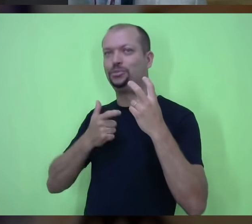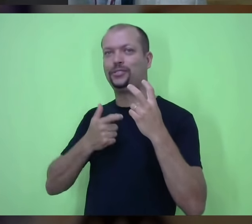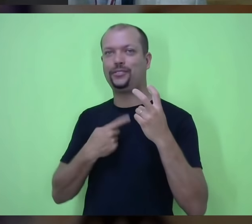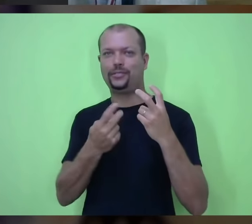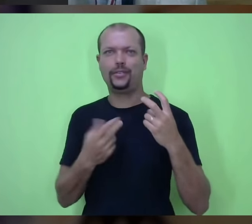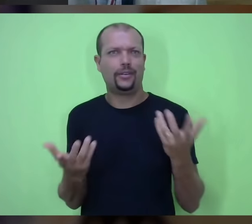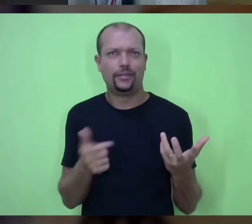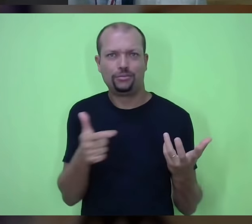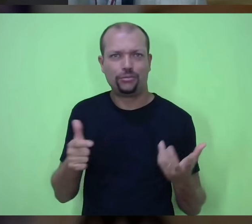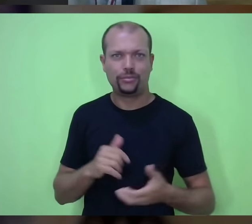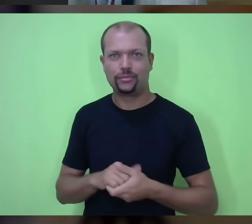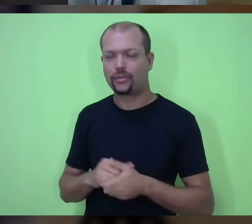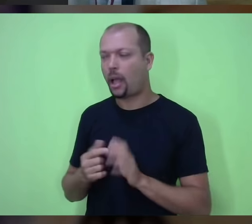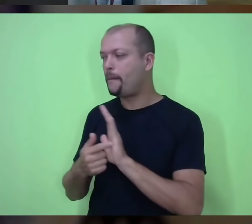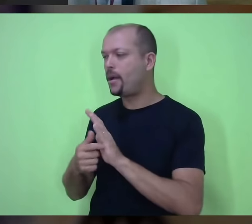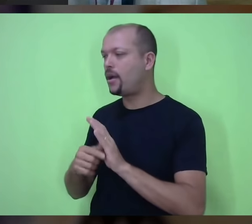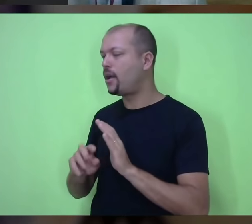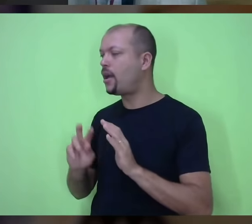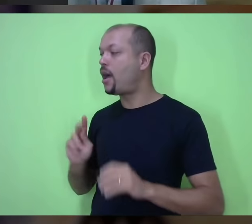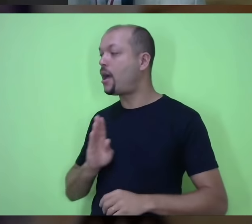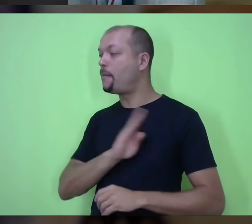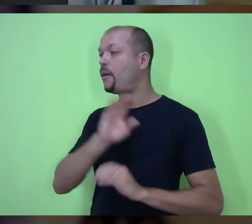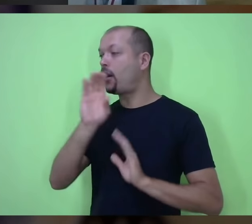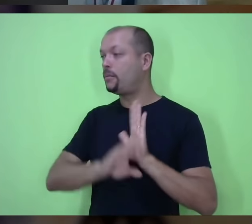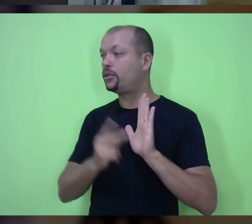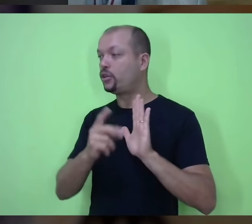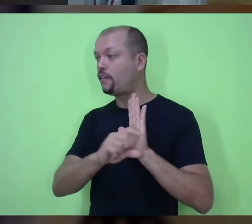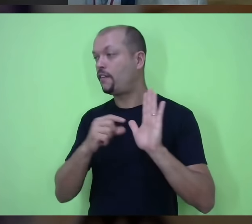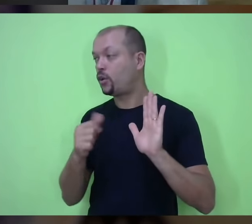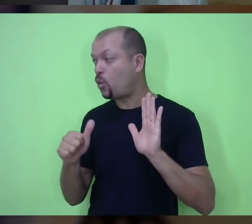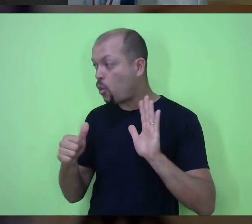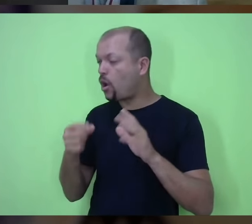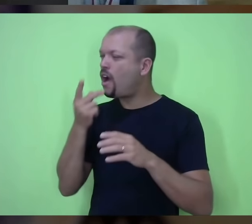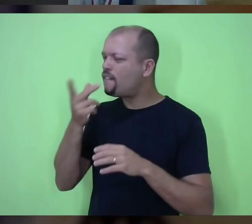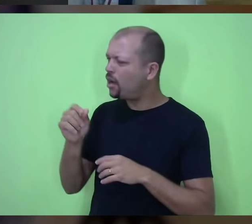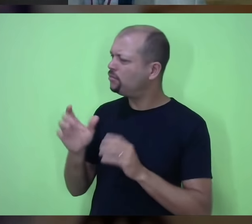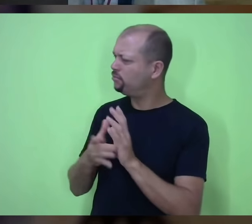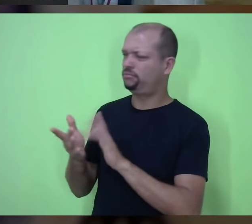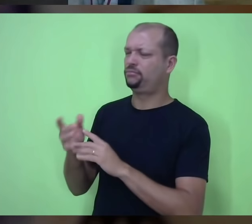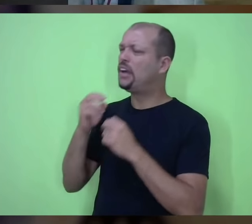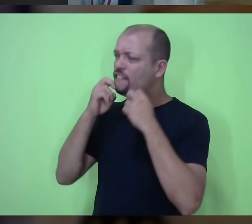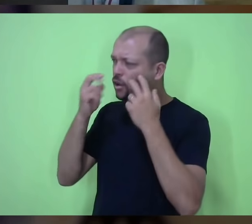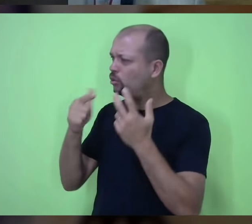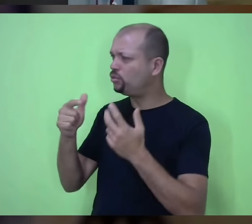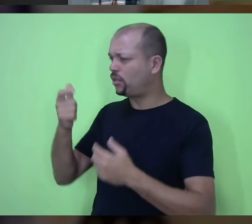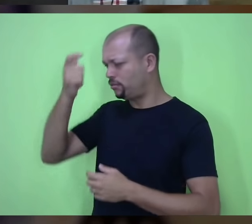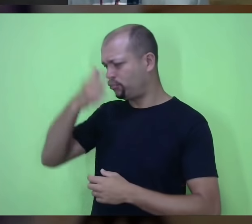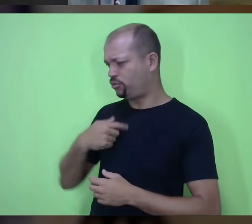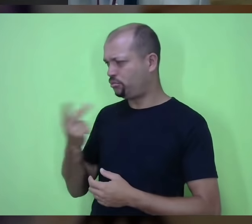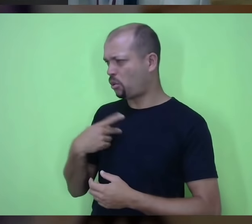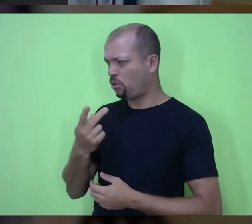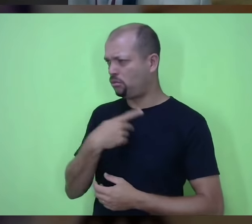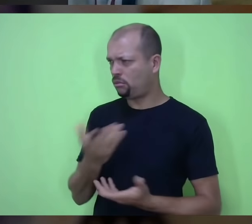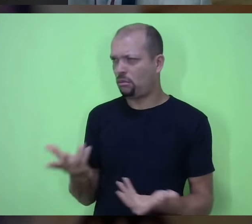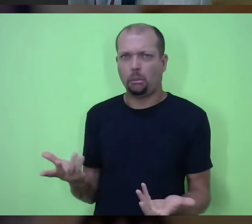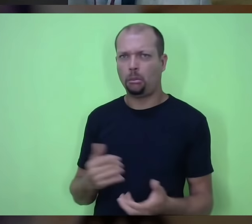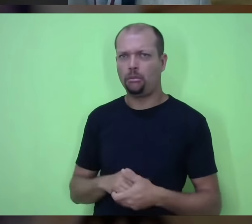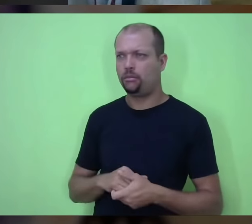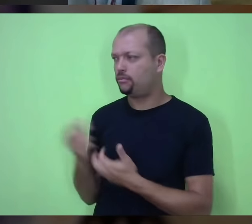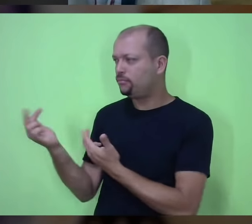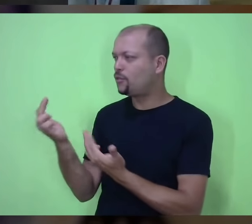apresenta claramente o texto de Hebreus, capítulo 2, verso 11, onde diz que Jesus não se envergonha de nós, de ser